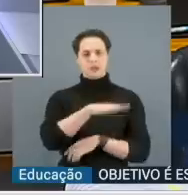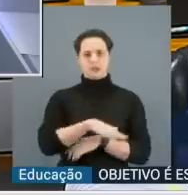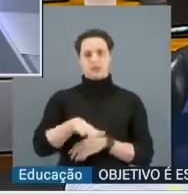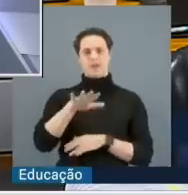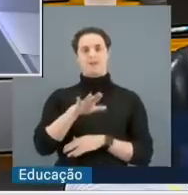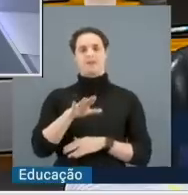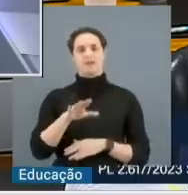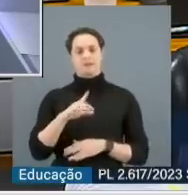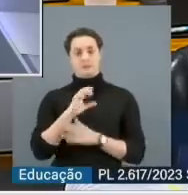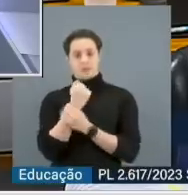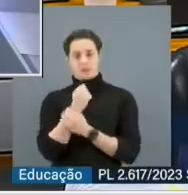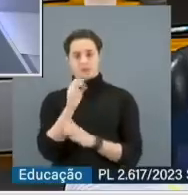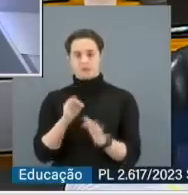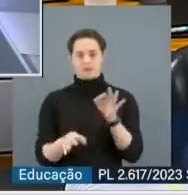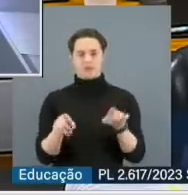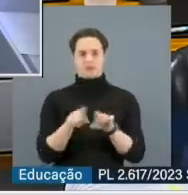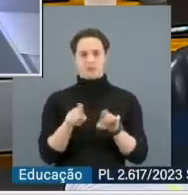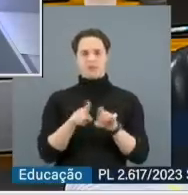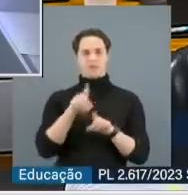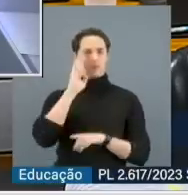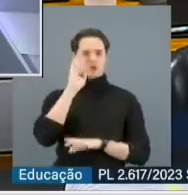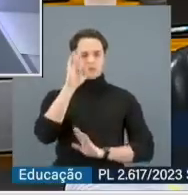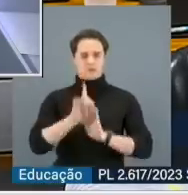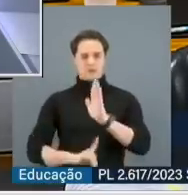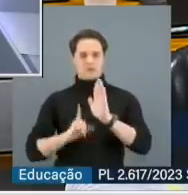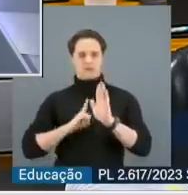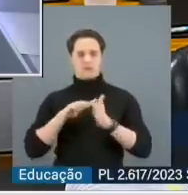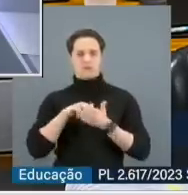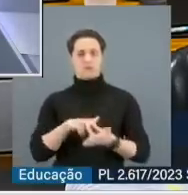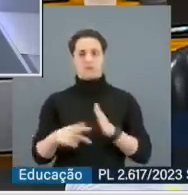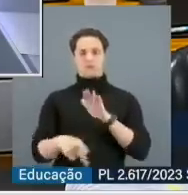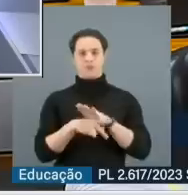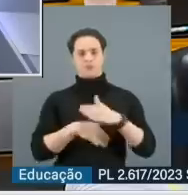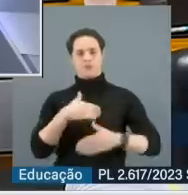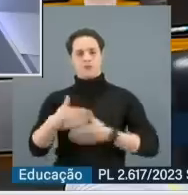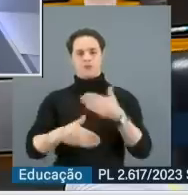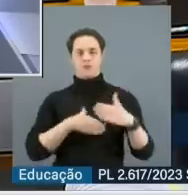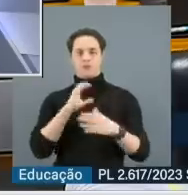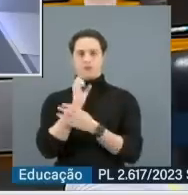aqui, é que o presidente da sessão, o